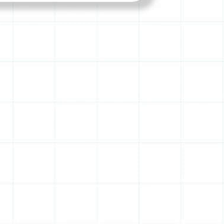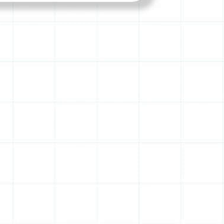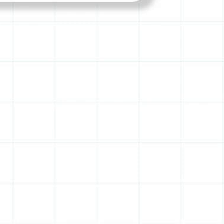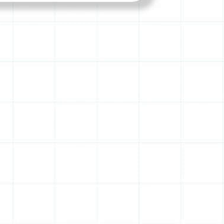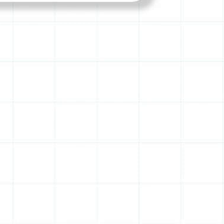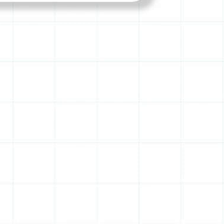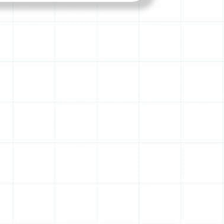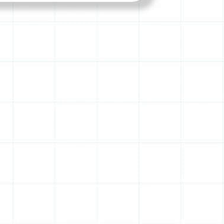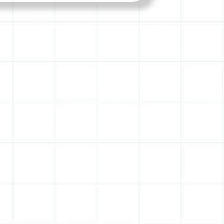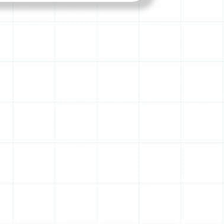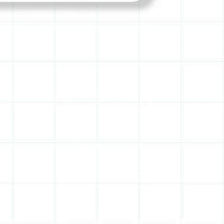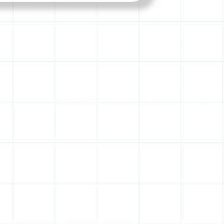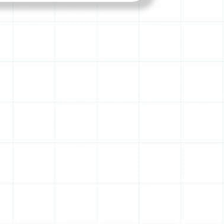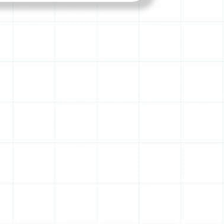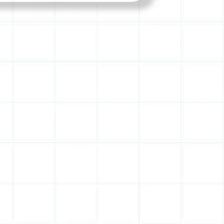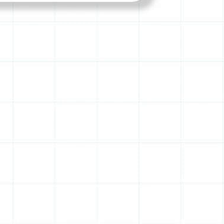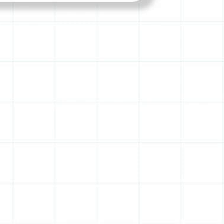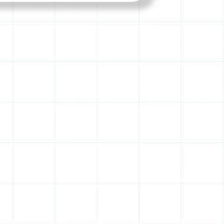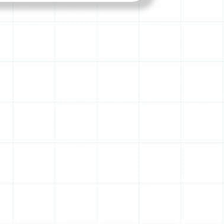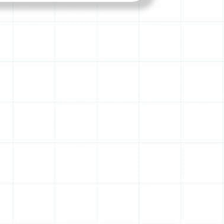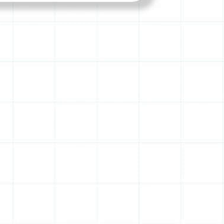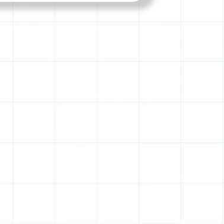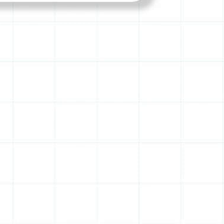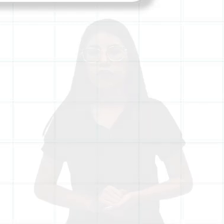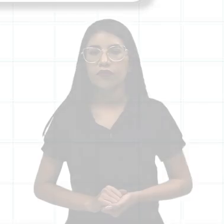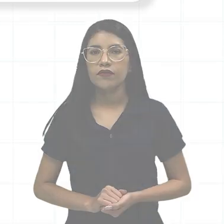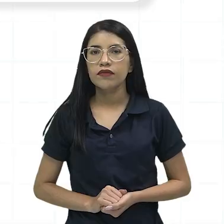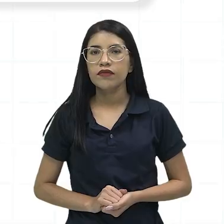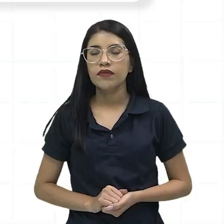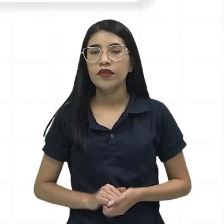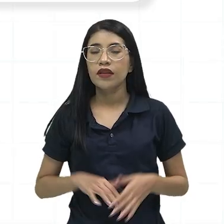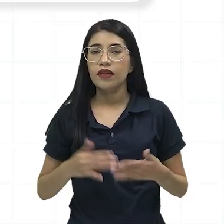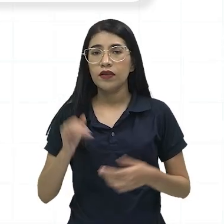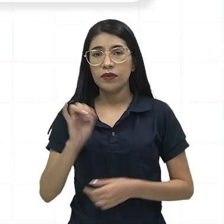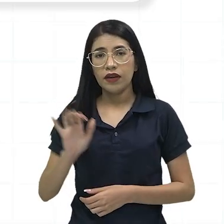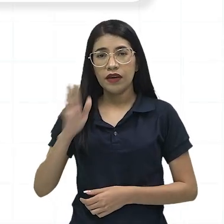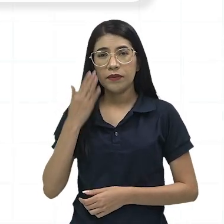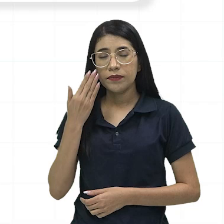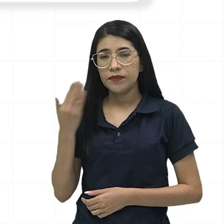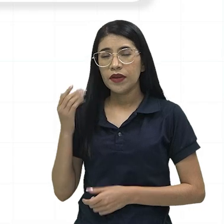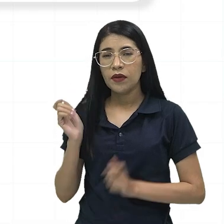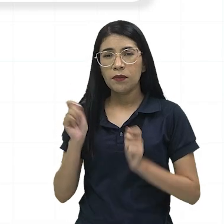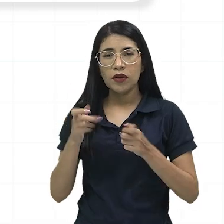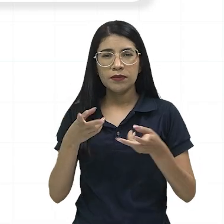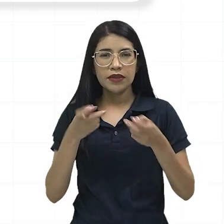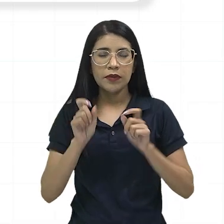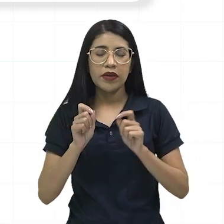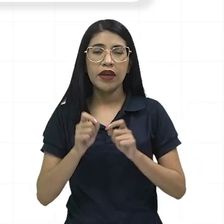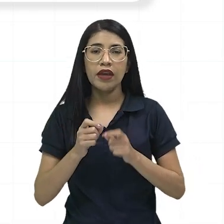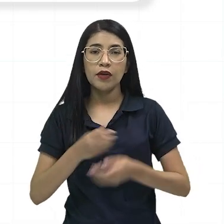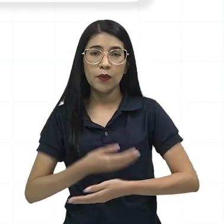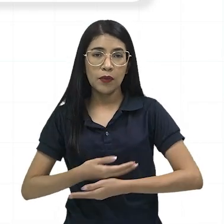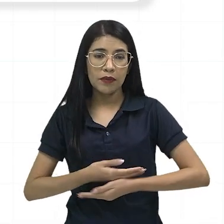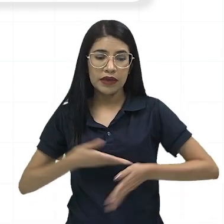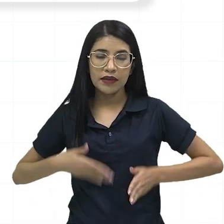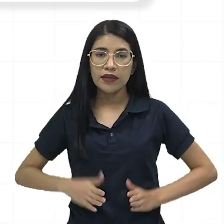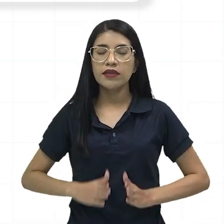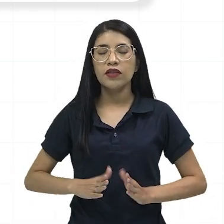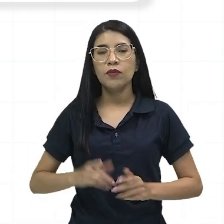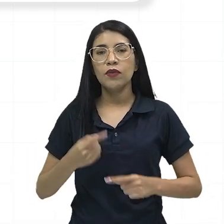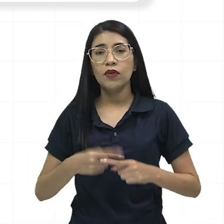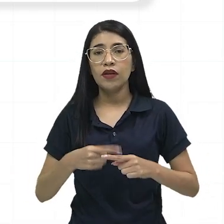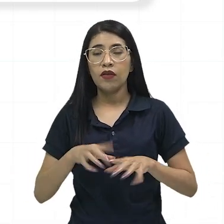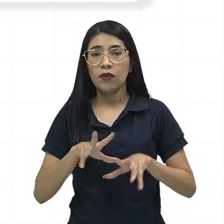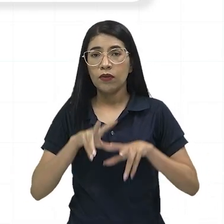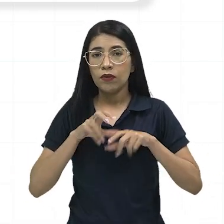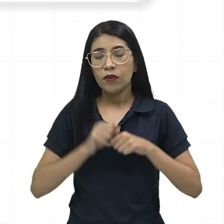foi aí atingida por esse vírus, né, contraiu essa doença ainda no útero materno. Uma